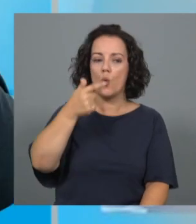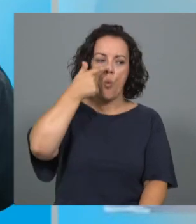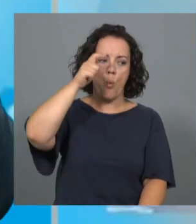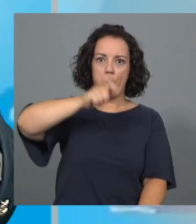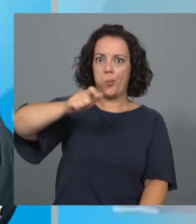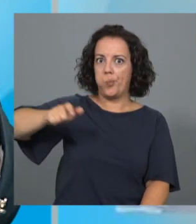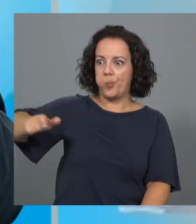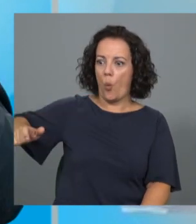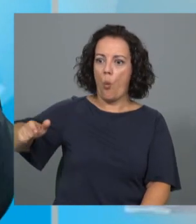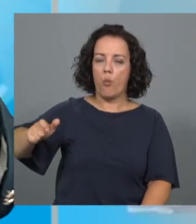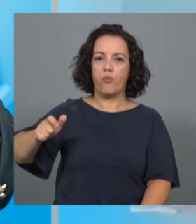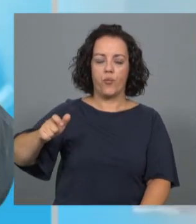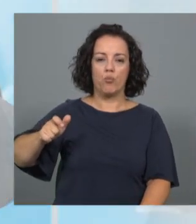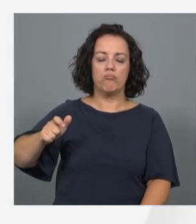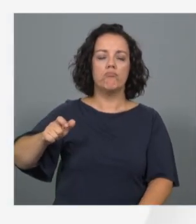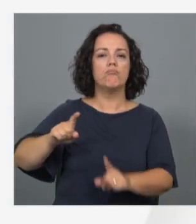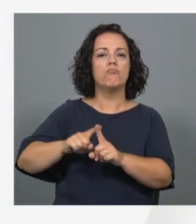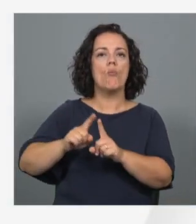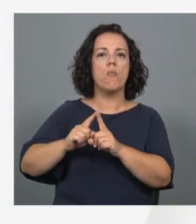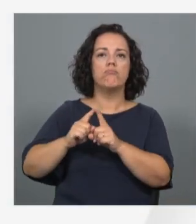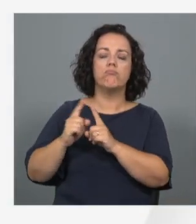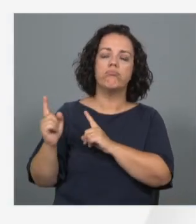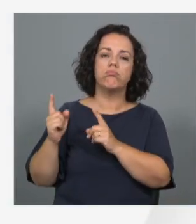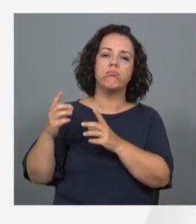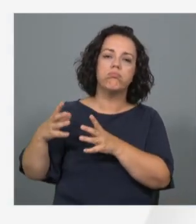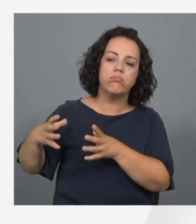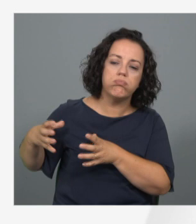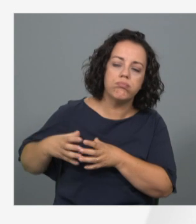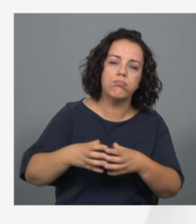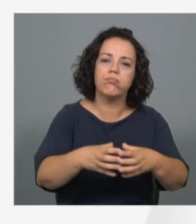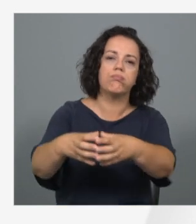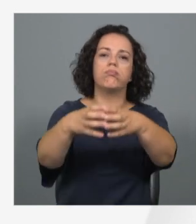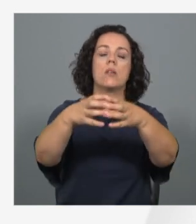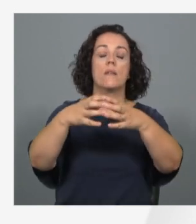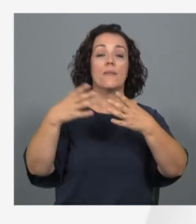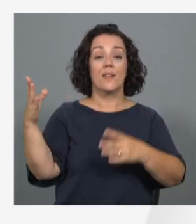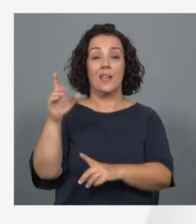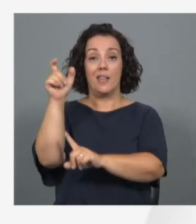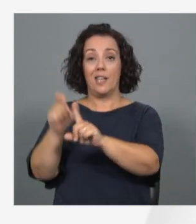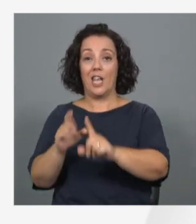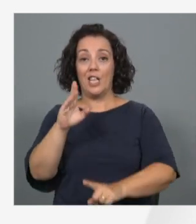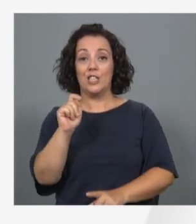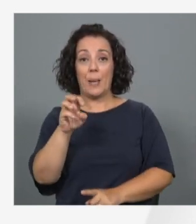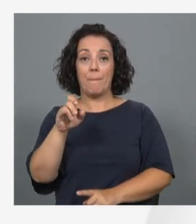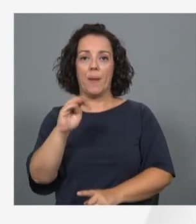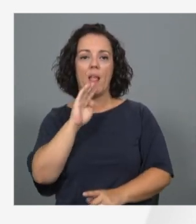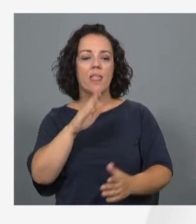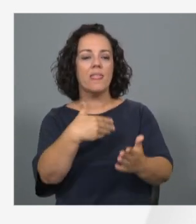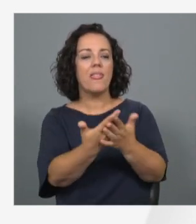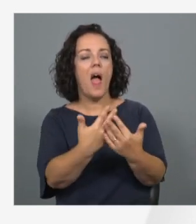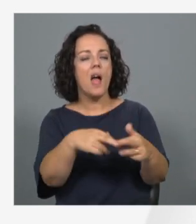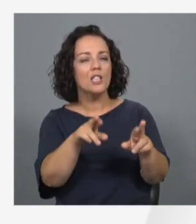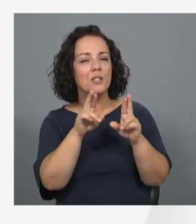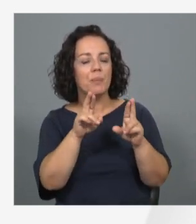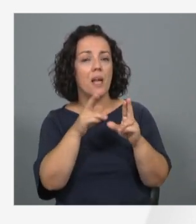Jeremias conforta, dá ânimo, dá esperança, e fala de um regresso de